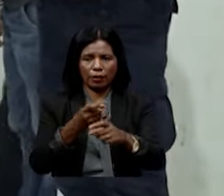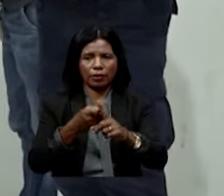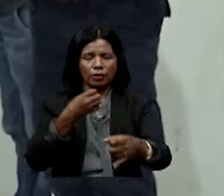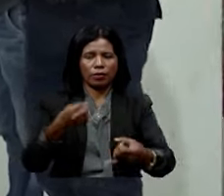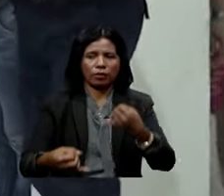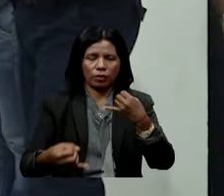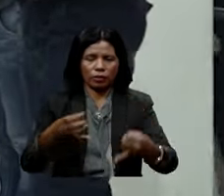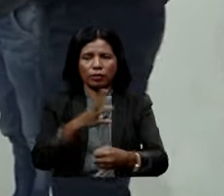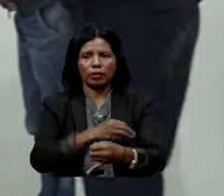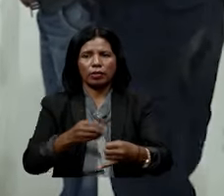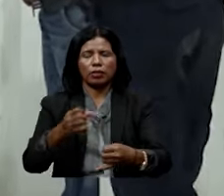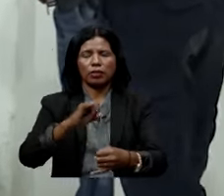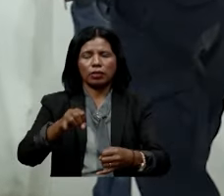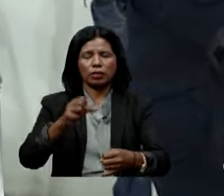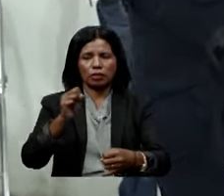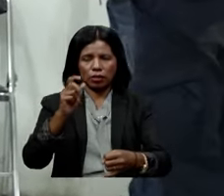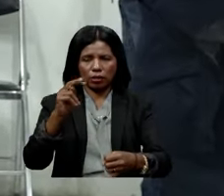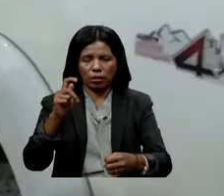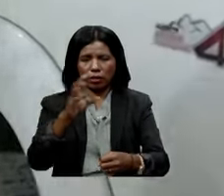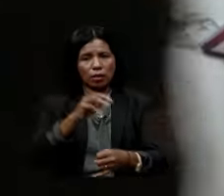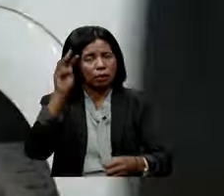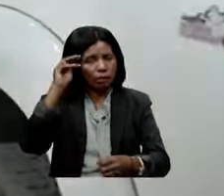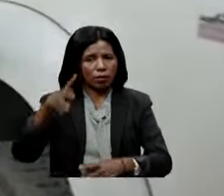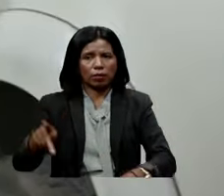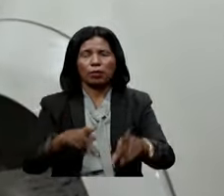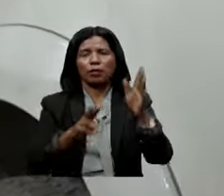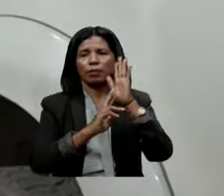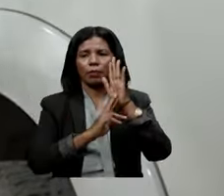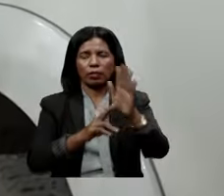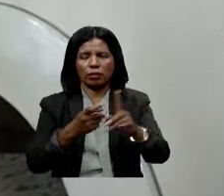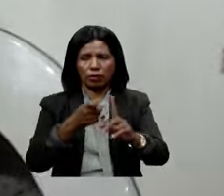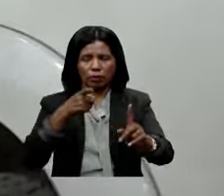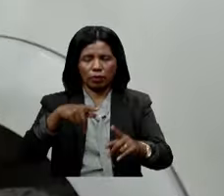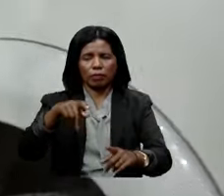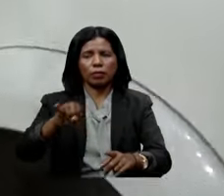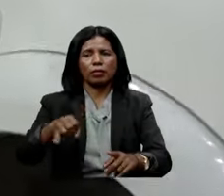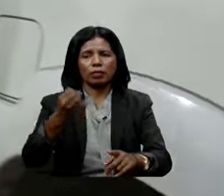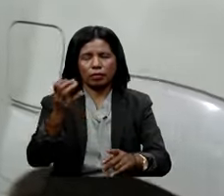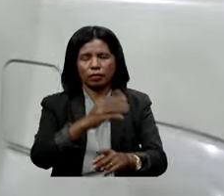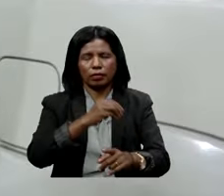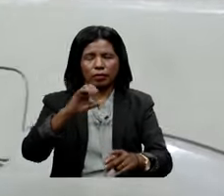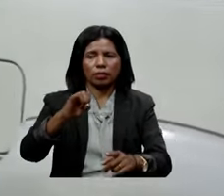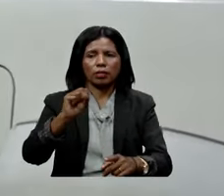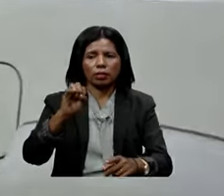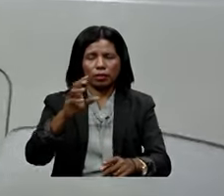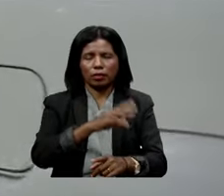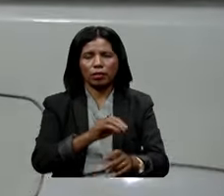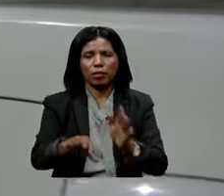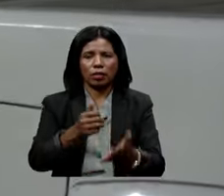juíza conselheira Jacinta Correia, Ministério Público representa Rússi procurador Jacinto Babu, arguido